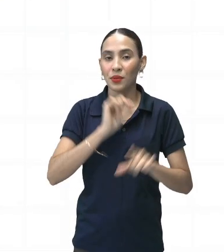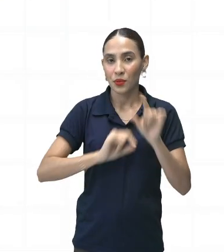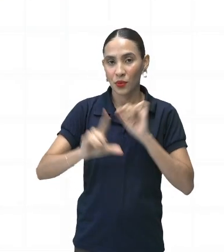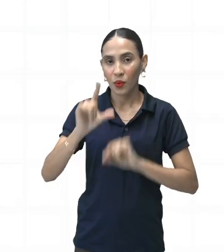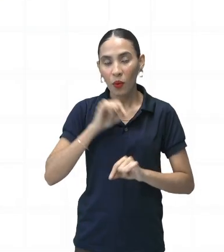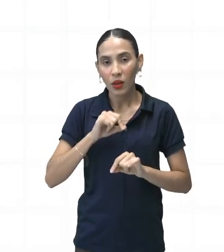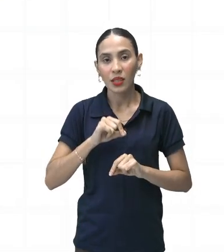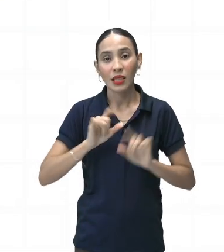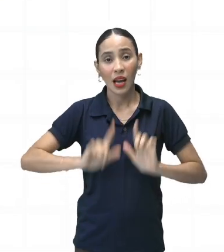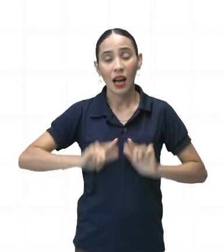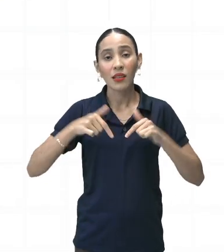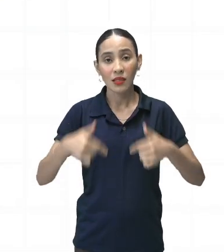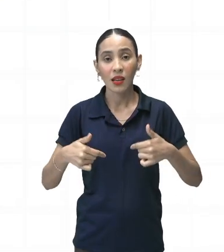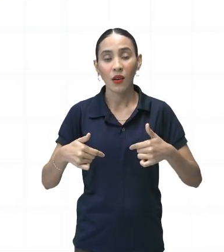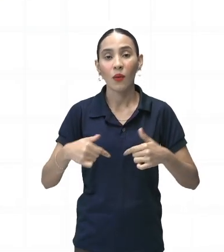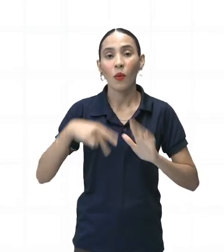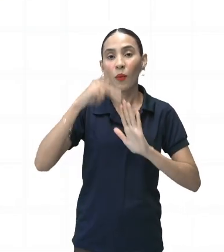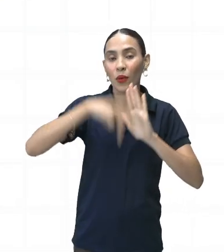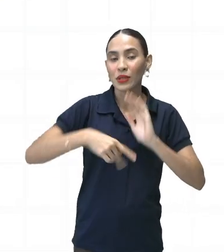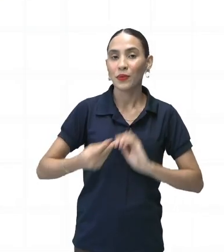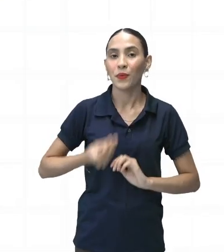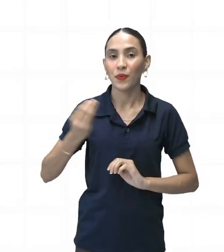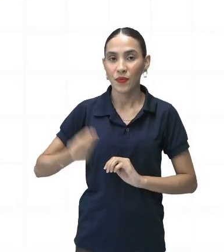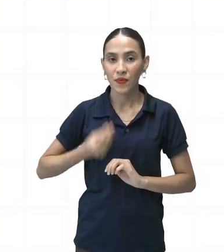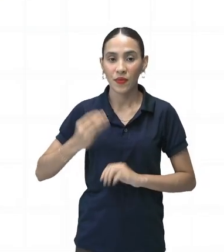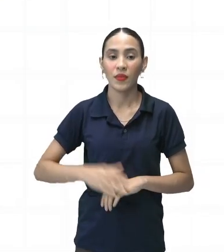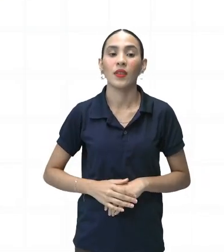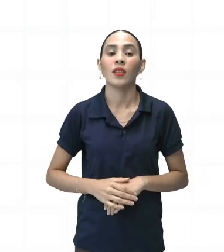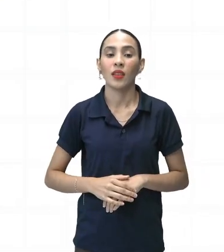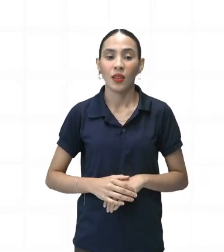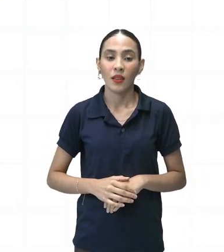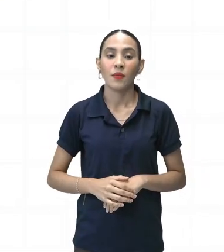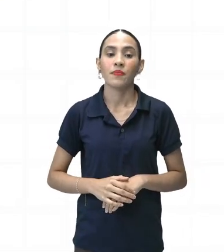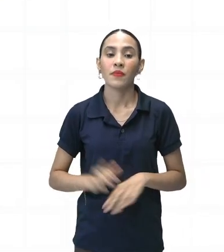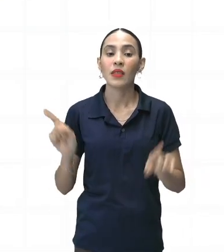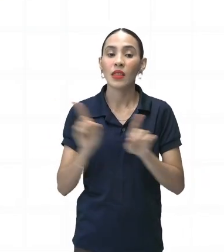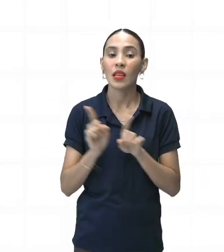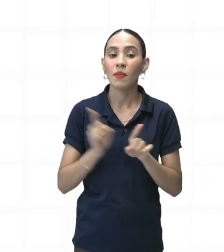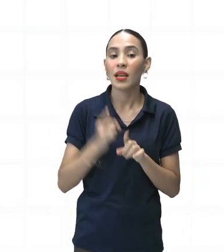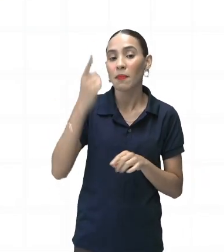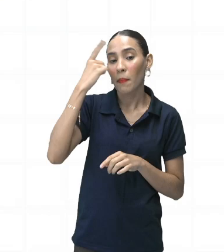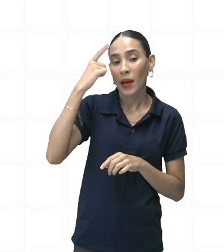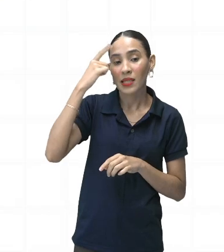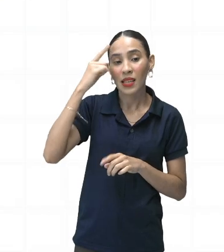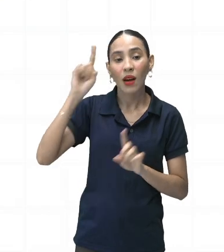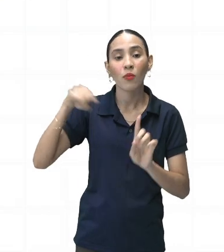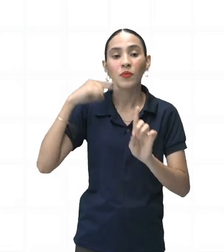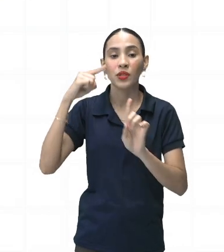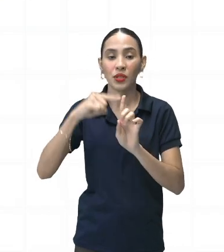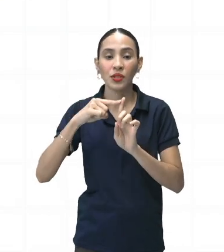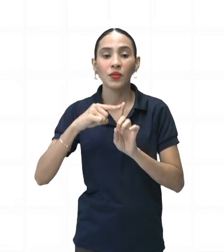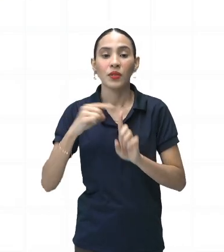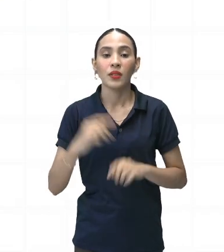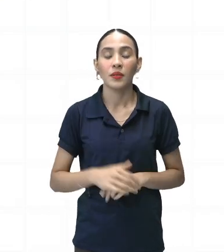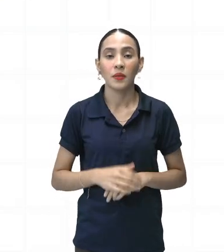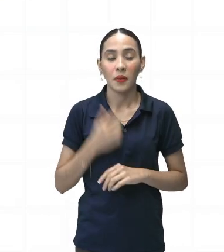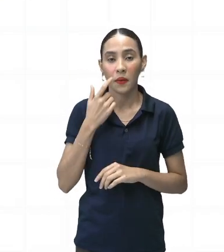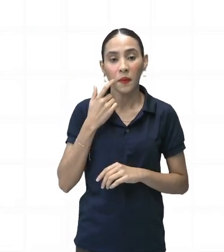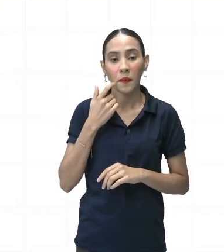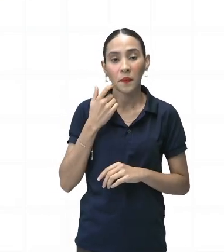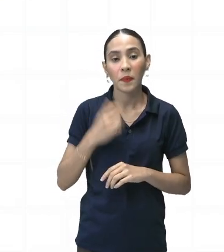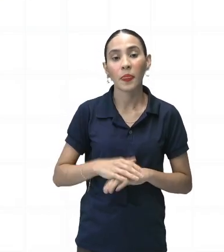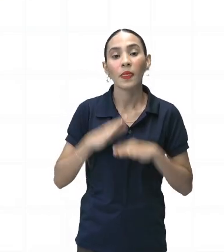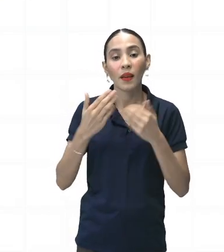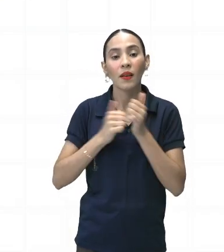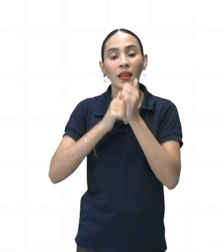escolhas, para as ações do seu projeto de vida. E, por fim, pensar um propósito. Esse